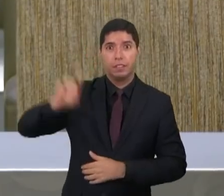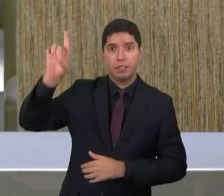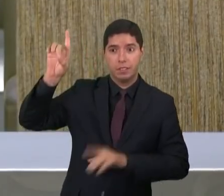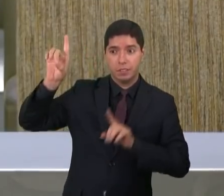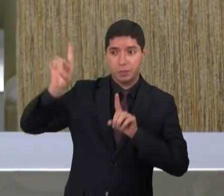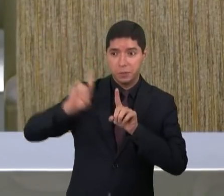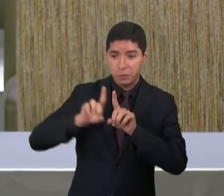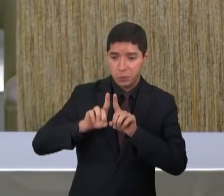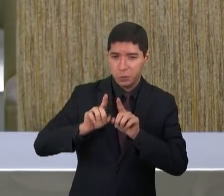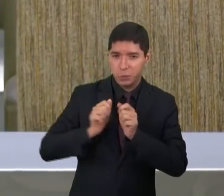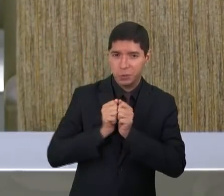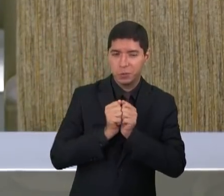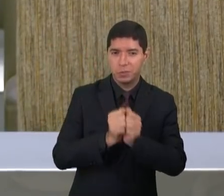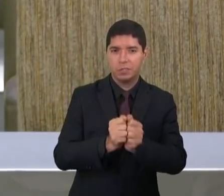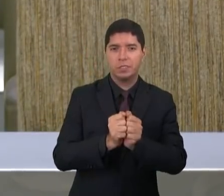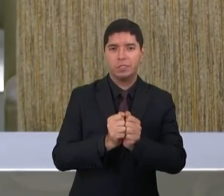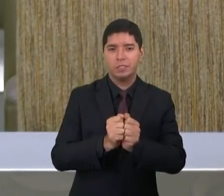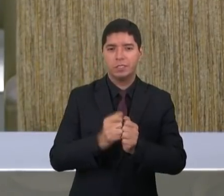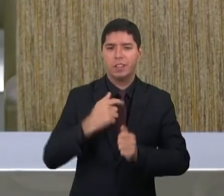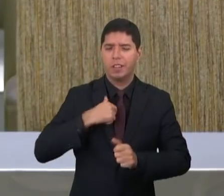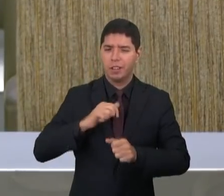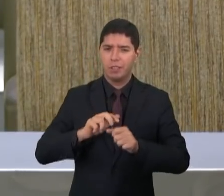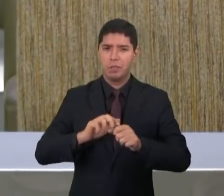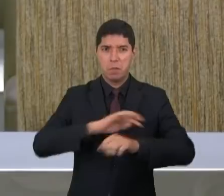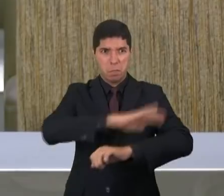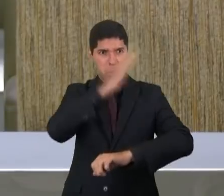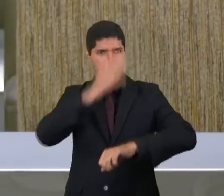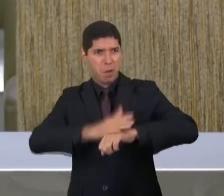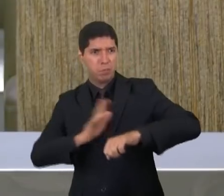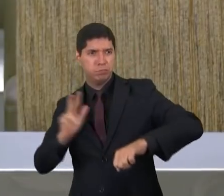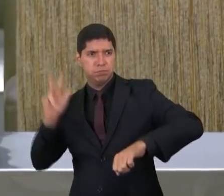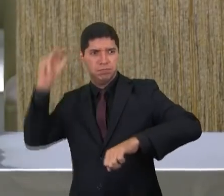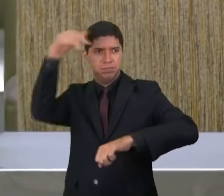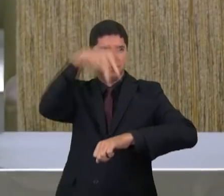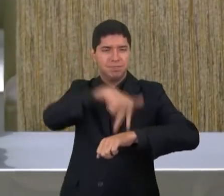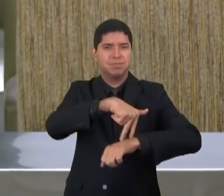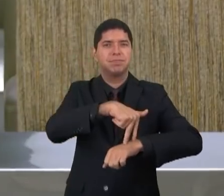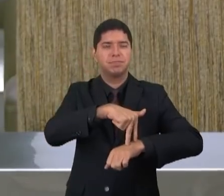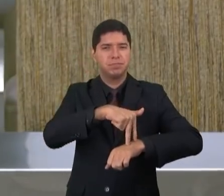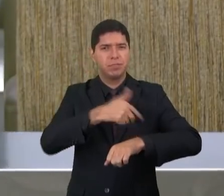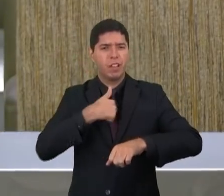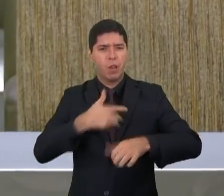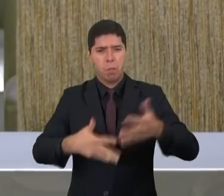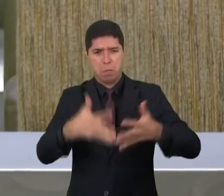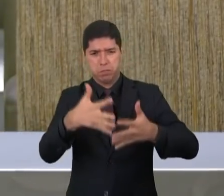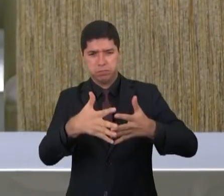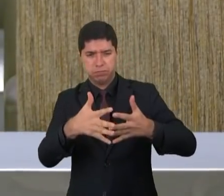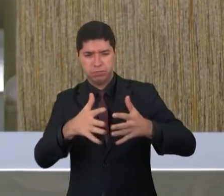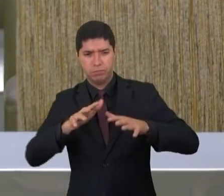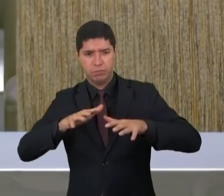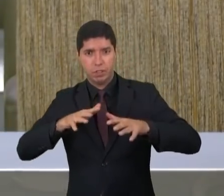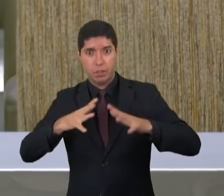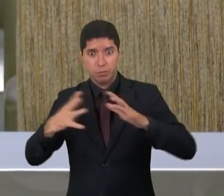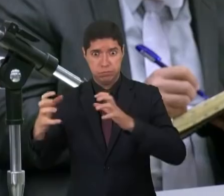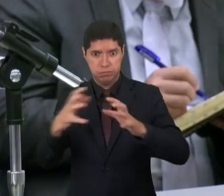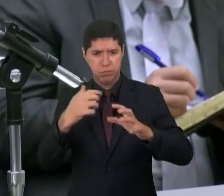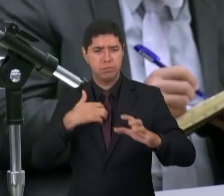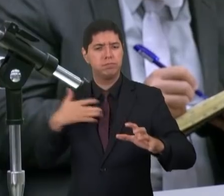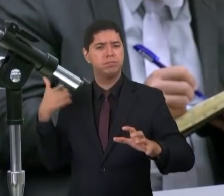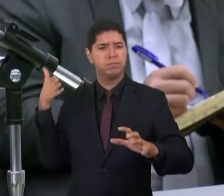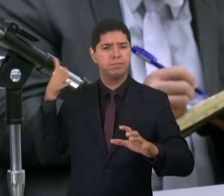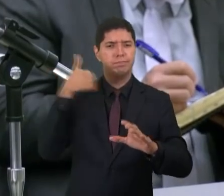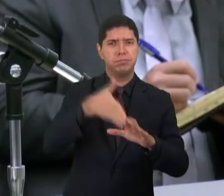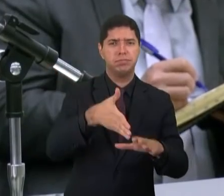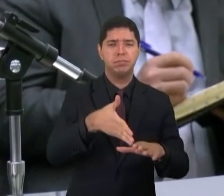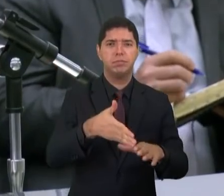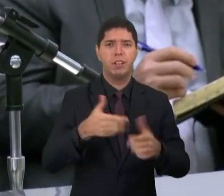lado, disse o salmista, eu salto muralhas, eu entro no meio de um esquadrão de guerra, porque a presença de Deus